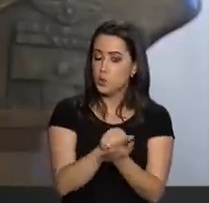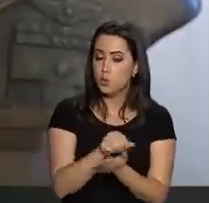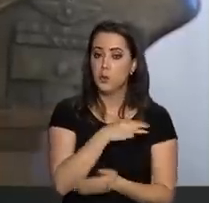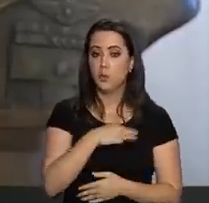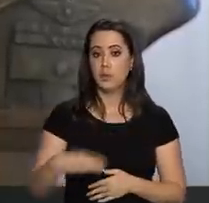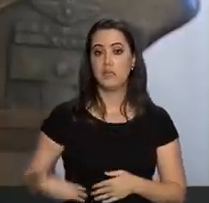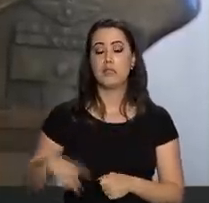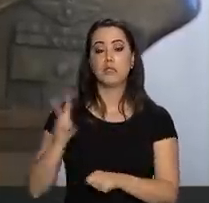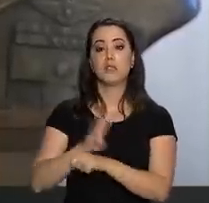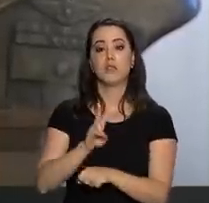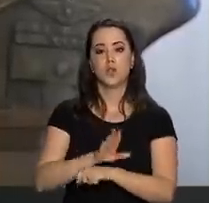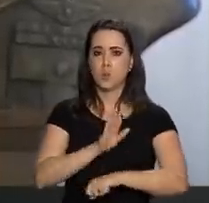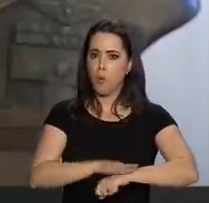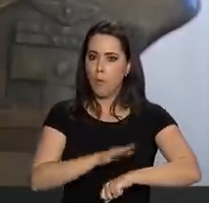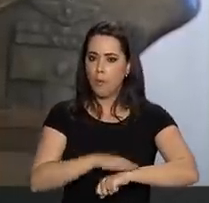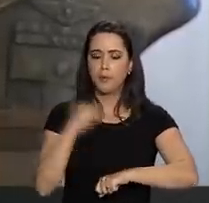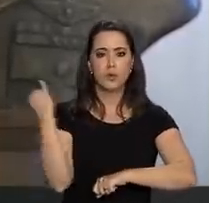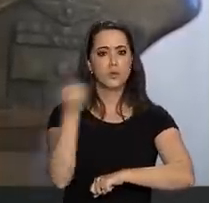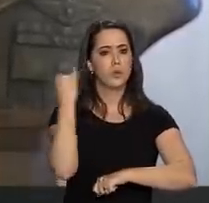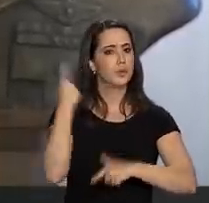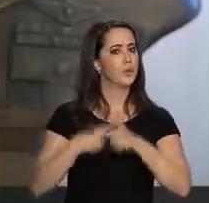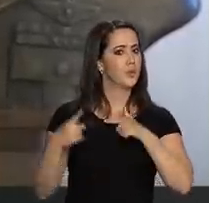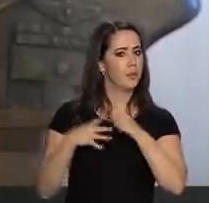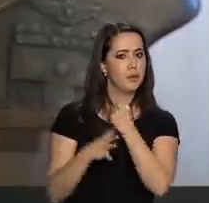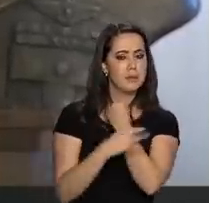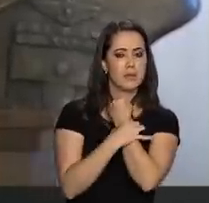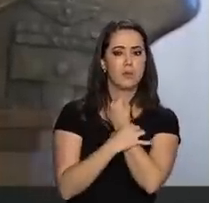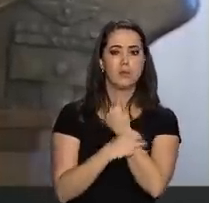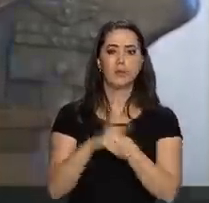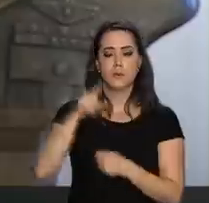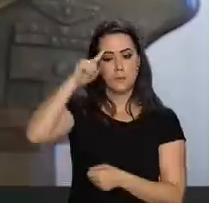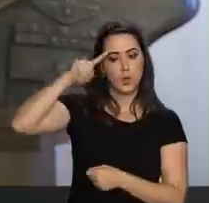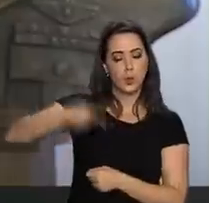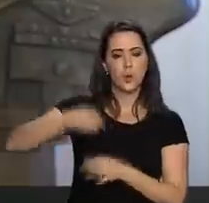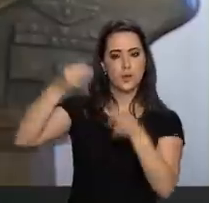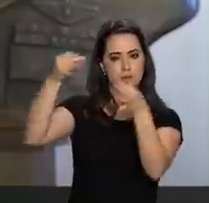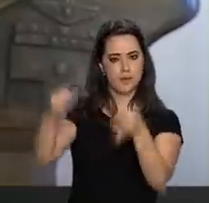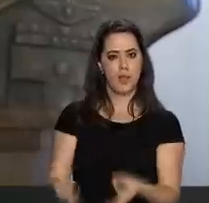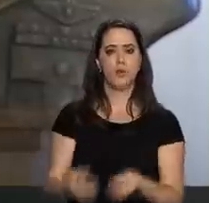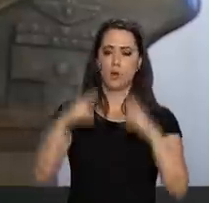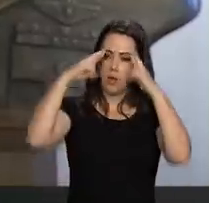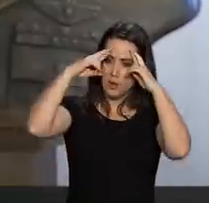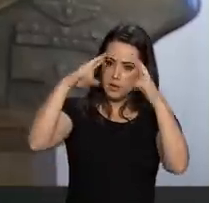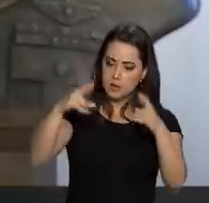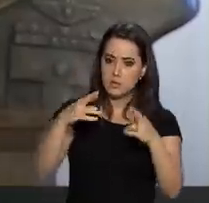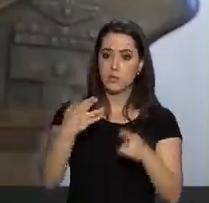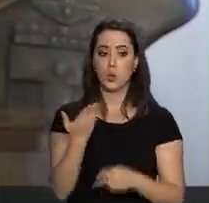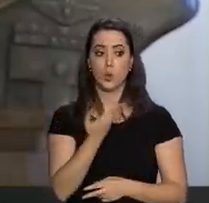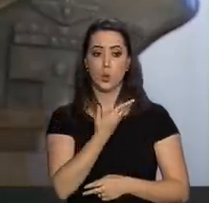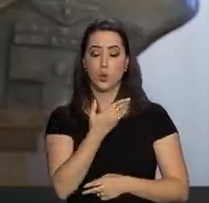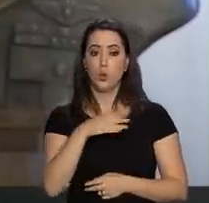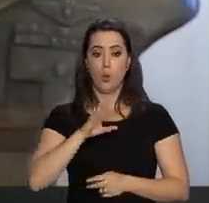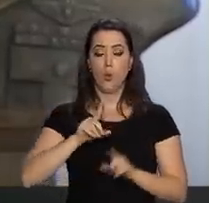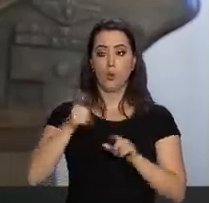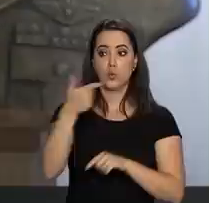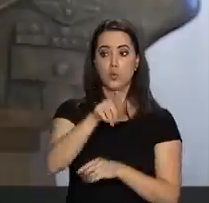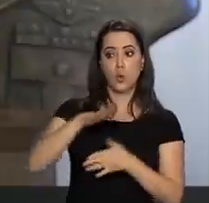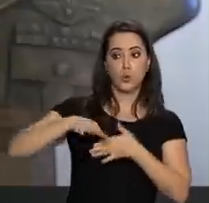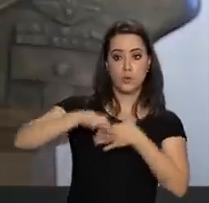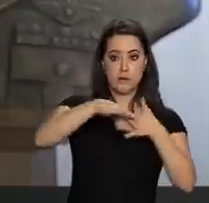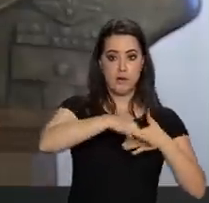crise na segurança pública, delegou na medida exata, respeitou os espaços dos seus comandantes e